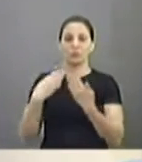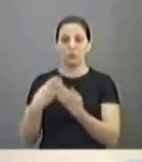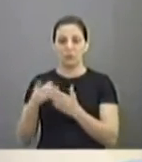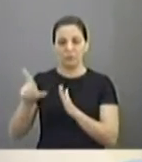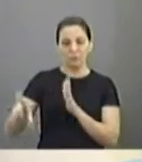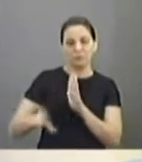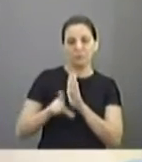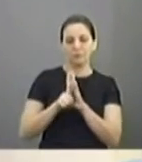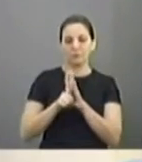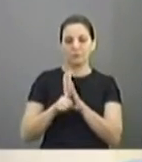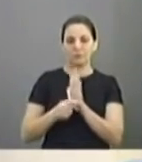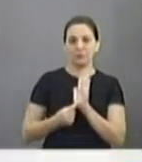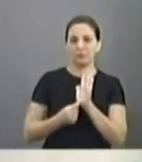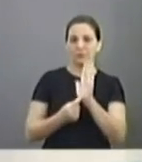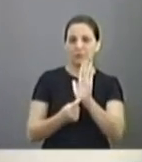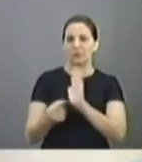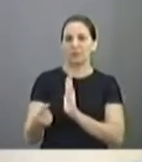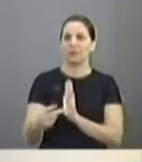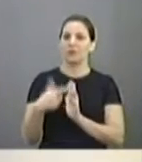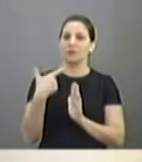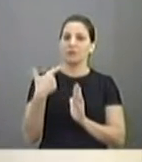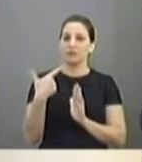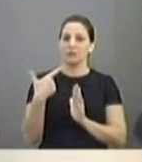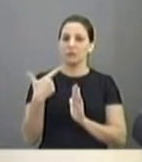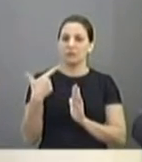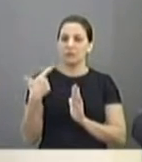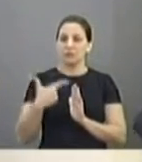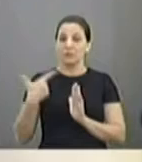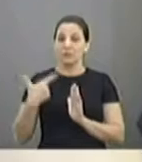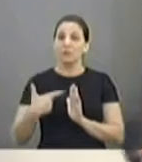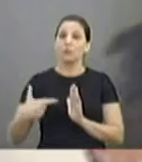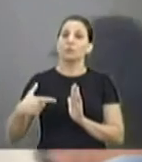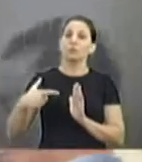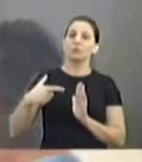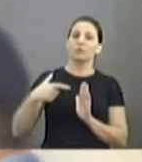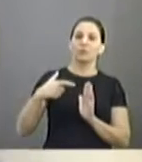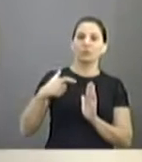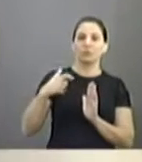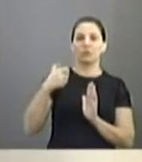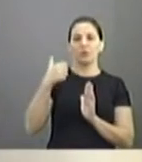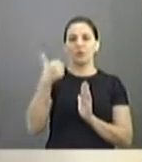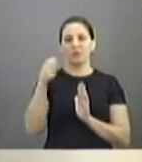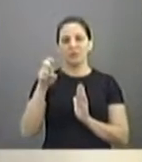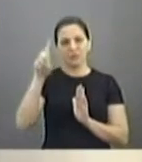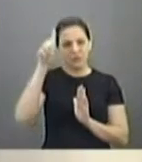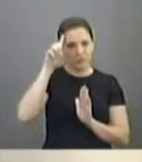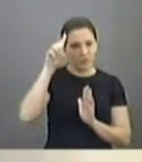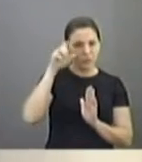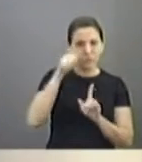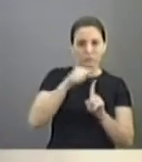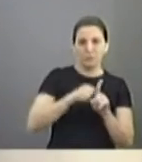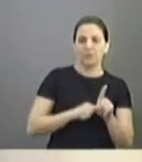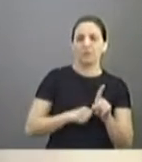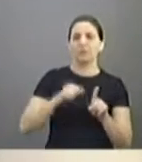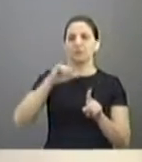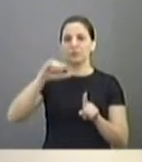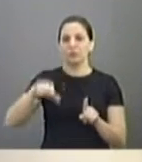e o indicativo é que na segunda quinzena de junho a gente possa promover uma espécie de um seminário,